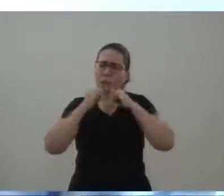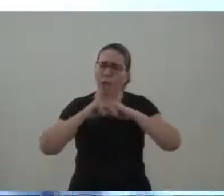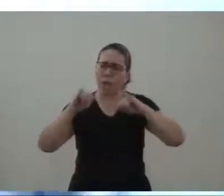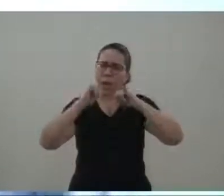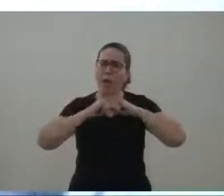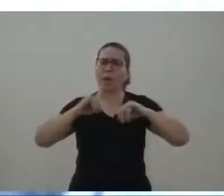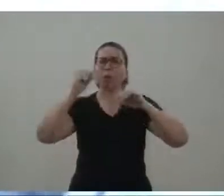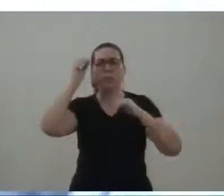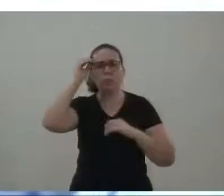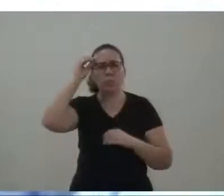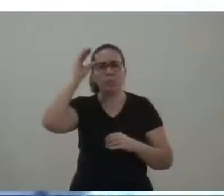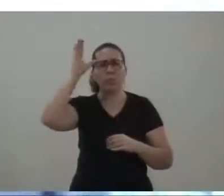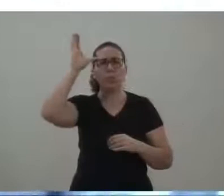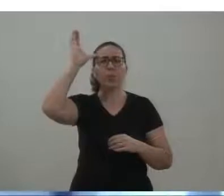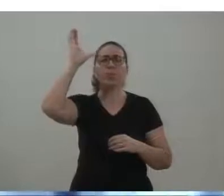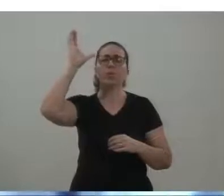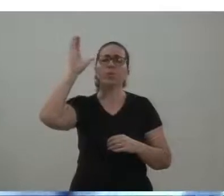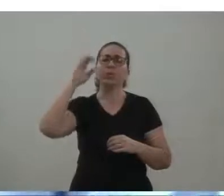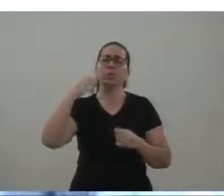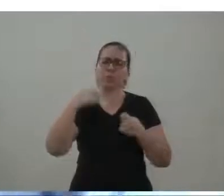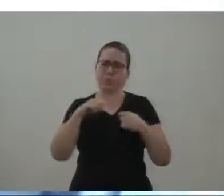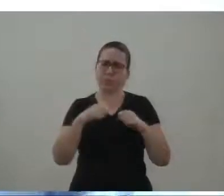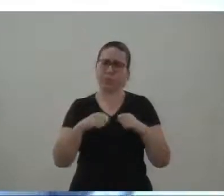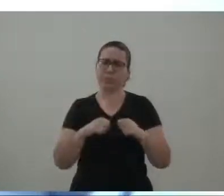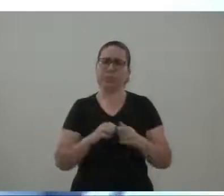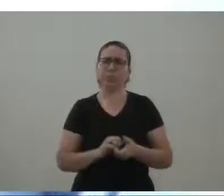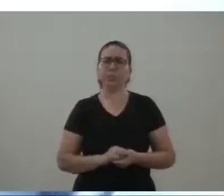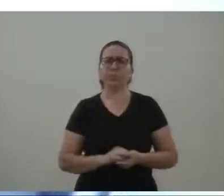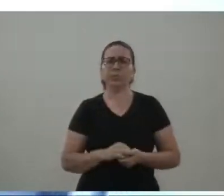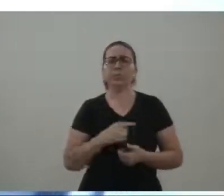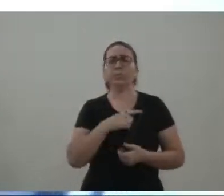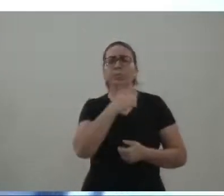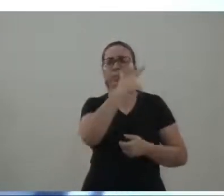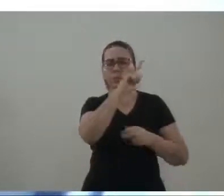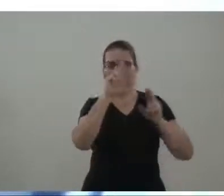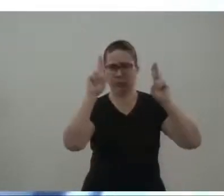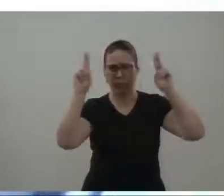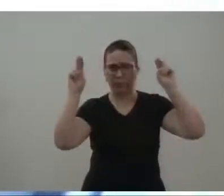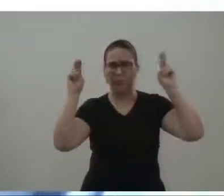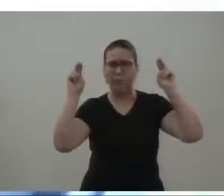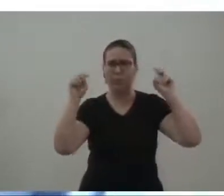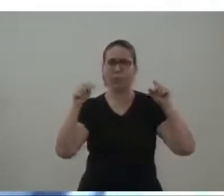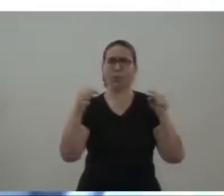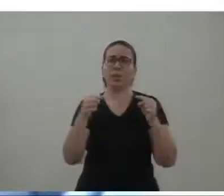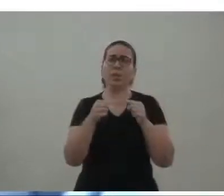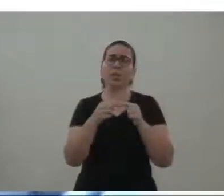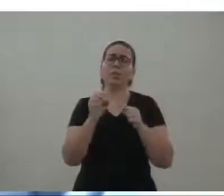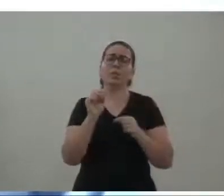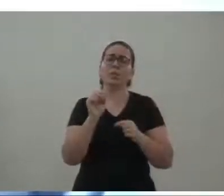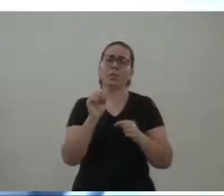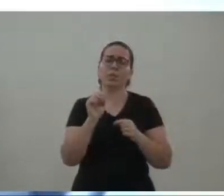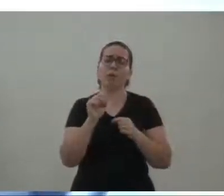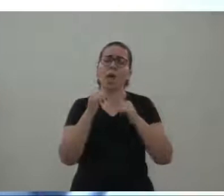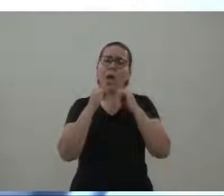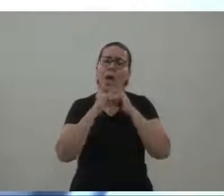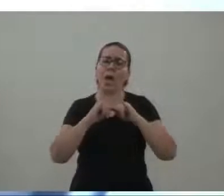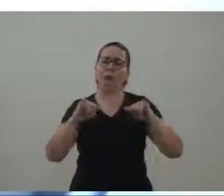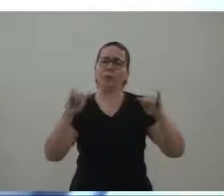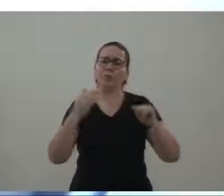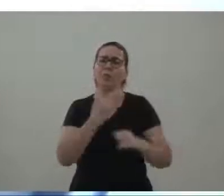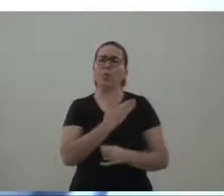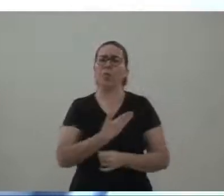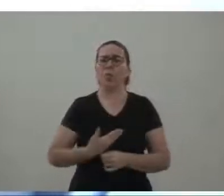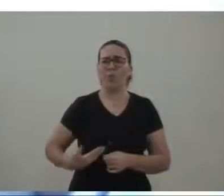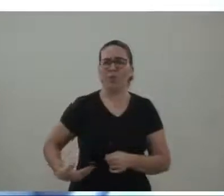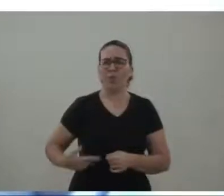conscientização. Acho que isso é uma questão de cidadania. Um outro assunto, senhor presidente, em relação ao anúncio do governo